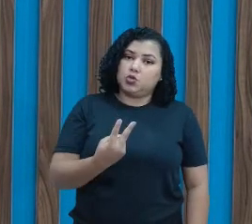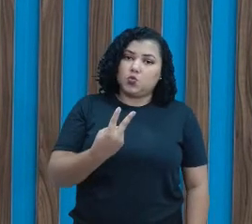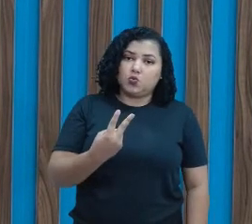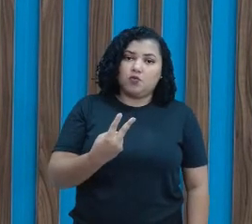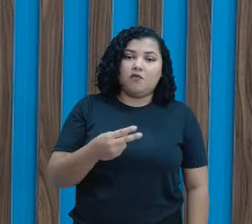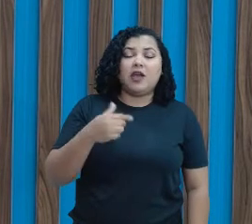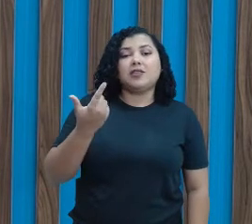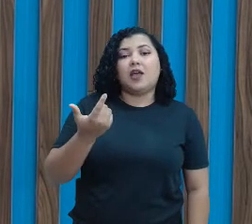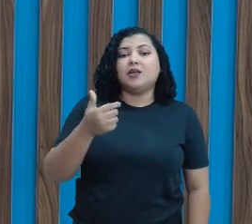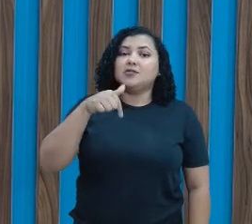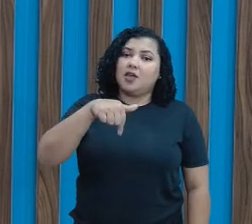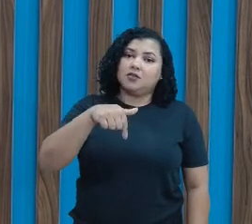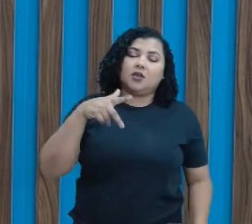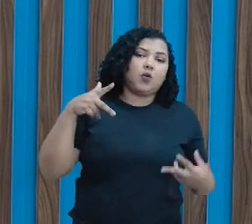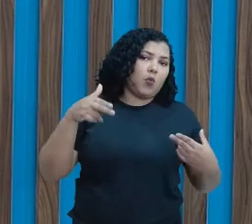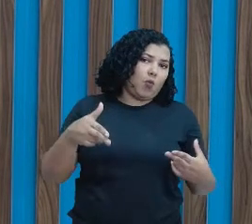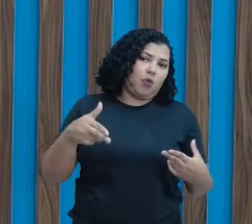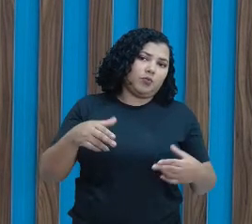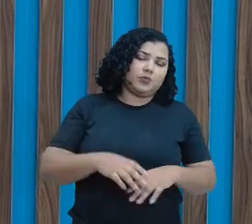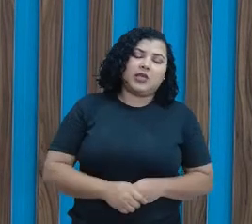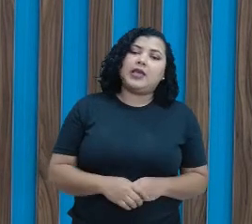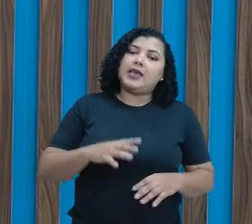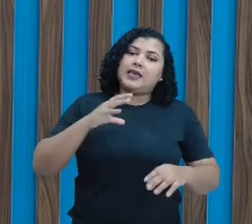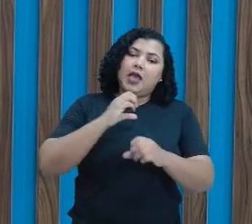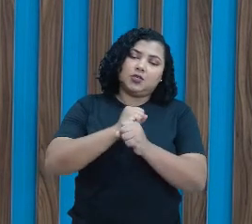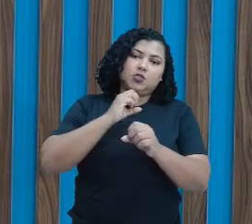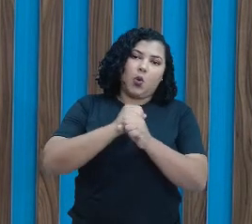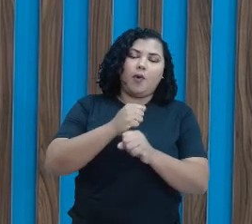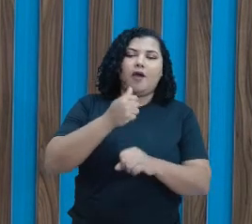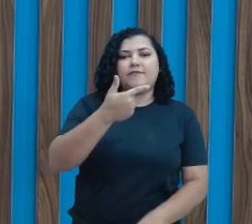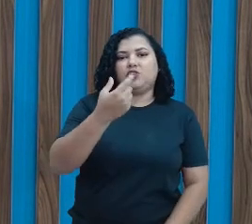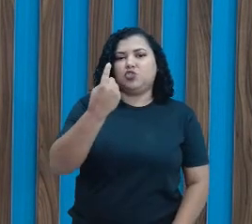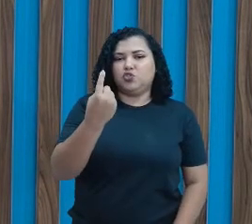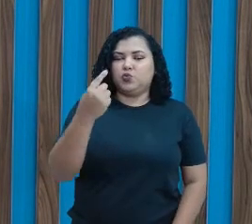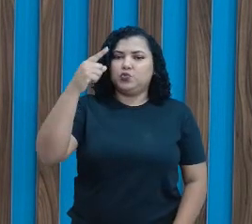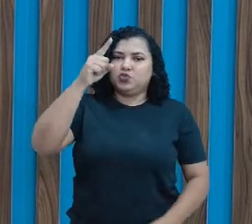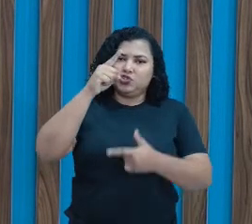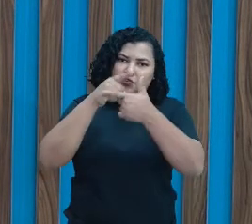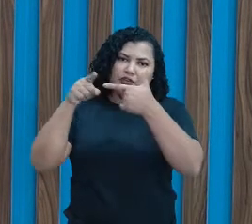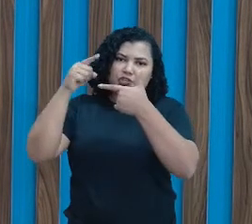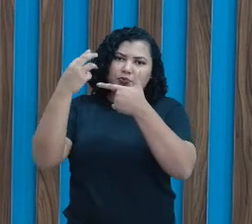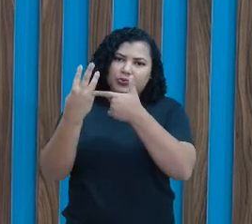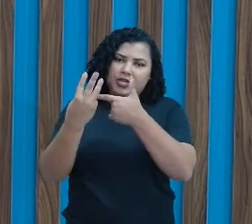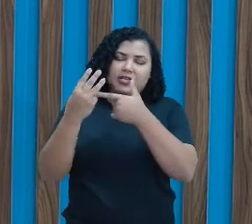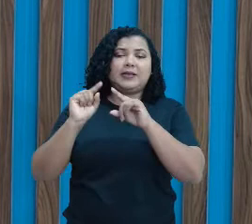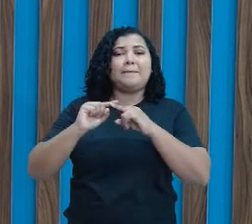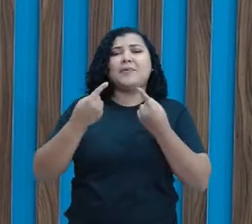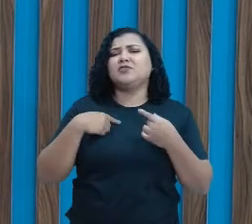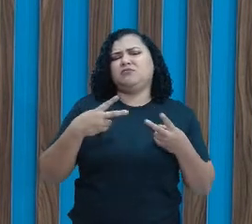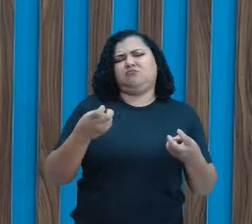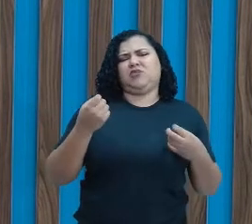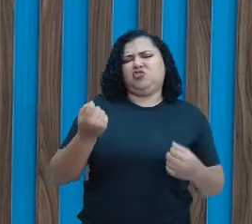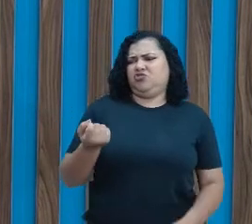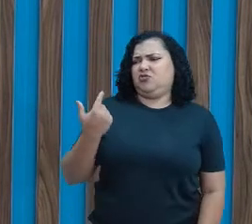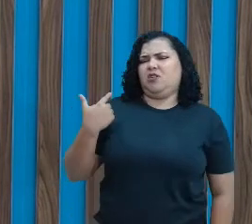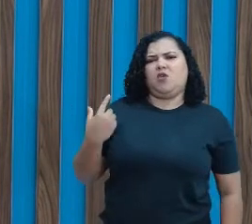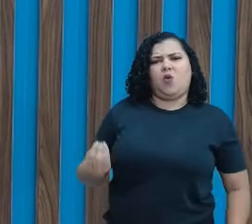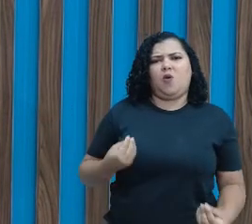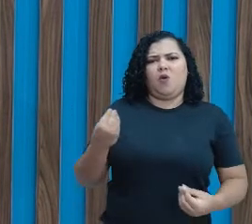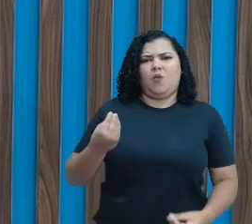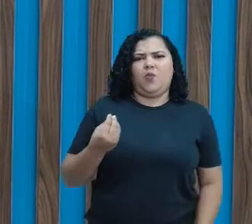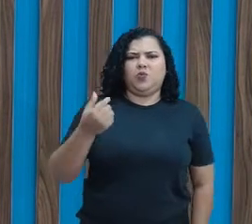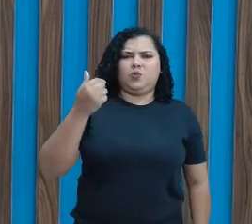1, 10 e 10, também vai dar 7, porque a soma vai dar 21 e eu vou dividir para 3. Só que a gente vai começar a achar estranho. Peraí, na